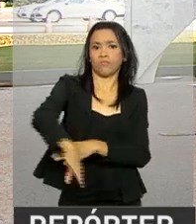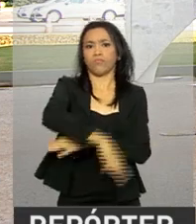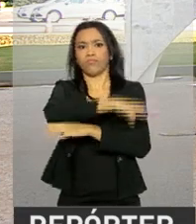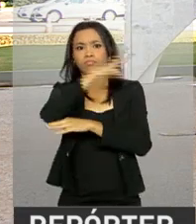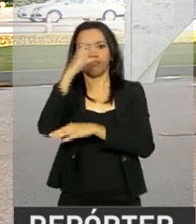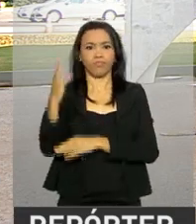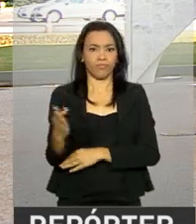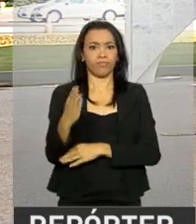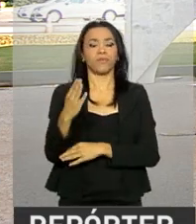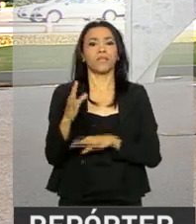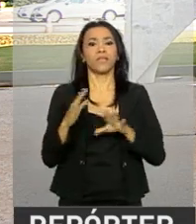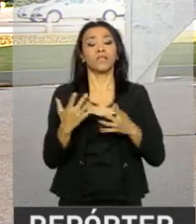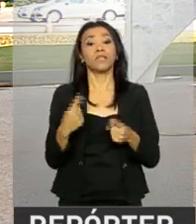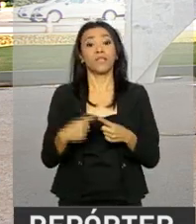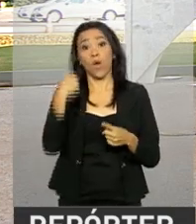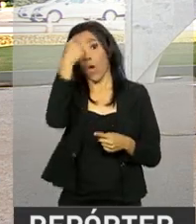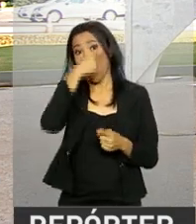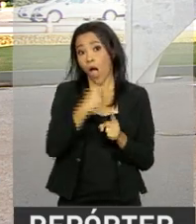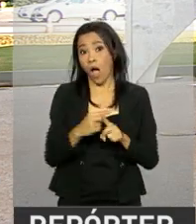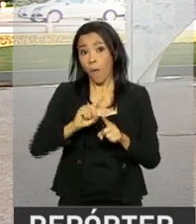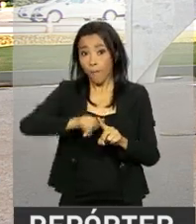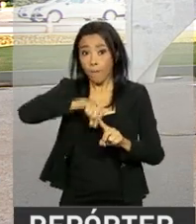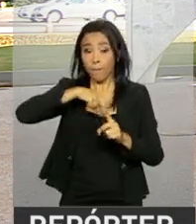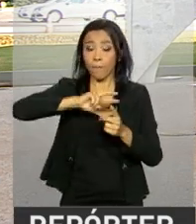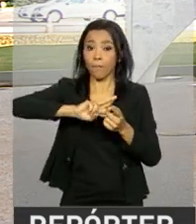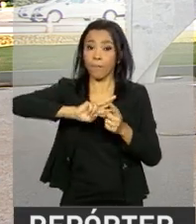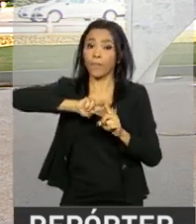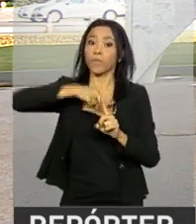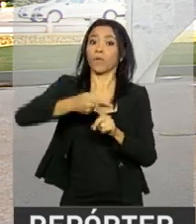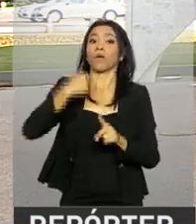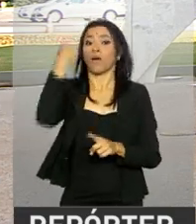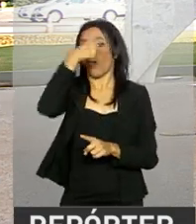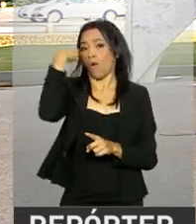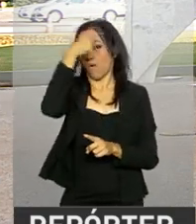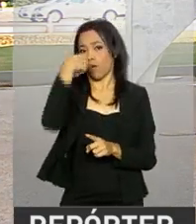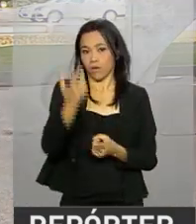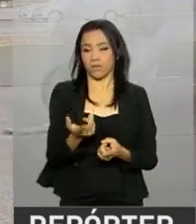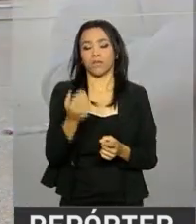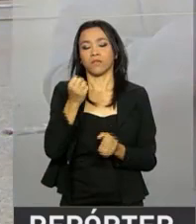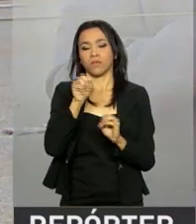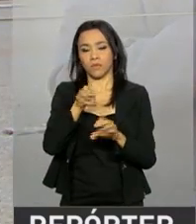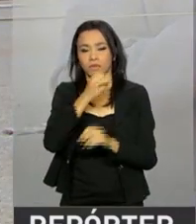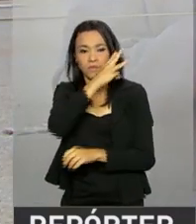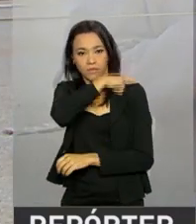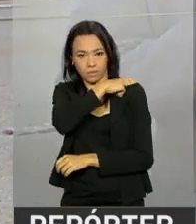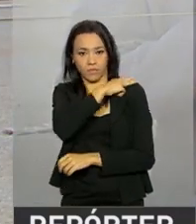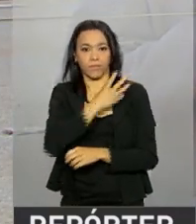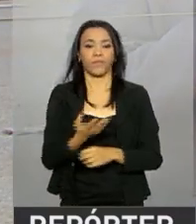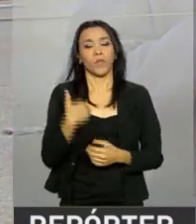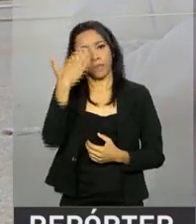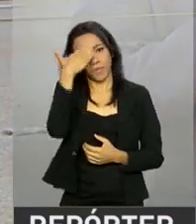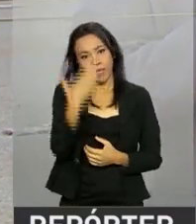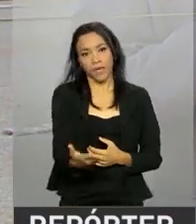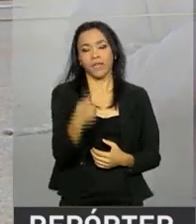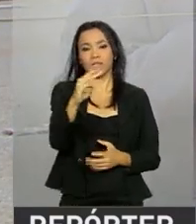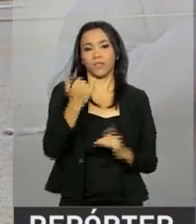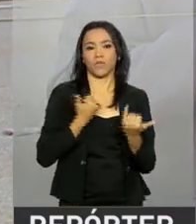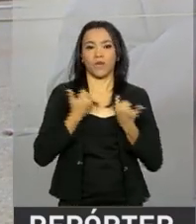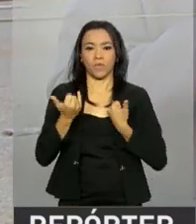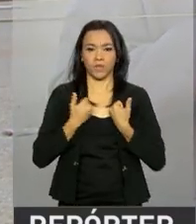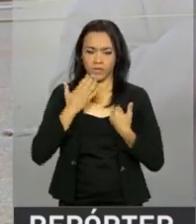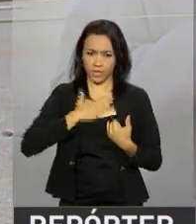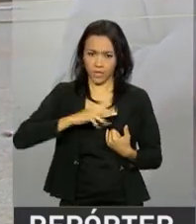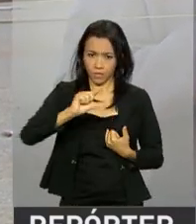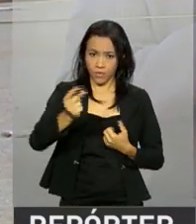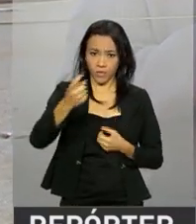aumentar o número de Horas de ensino no ensino médio Renato volto com você obrigada João Pedro pelas suas informações ao vivo